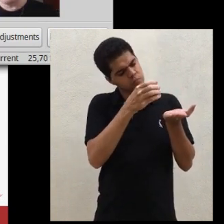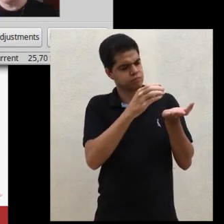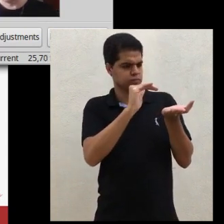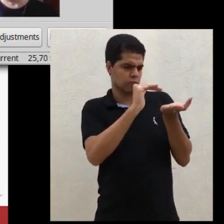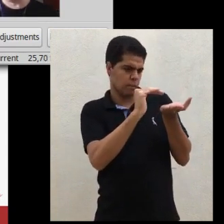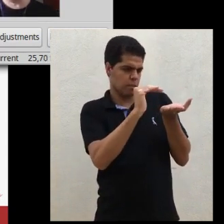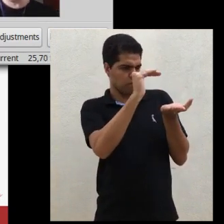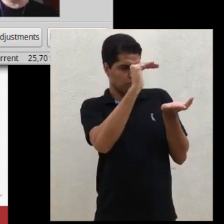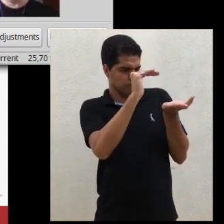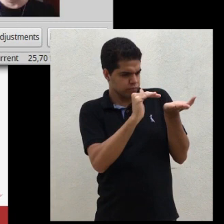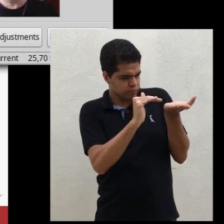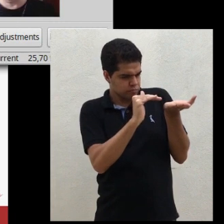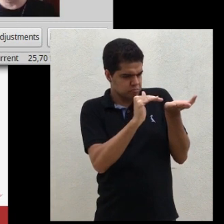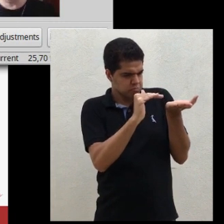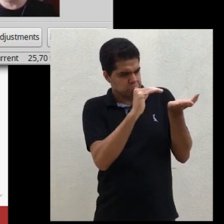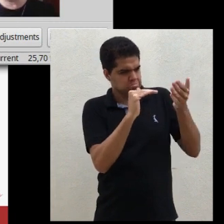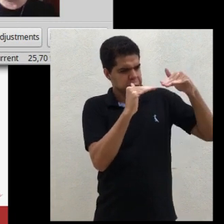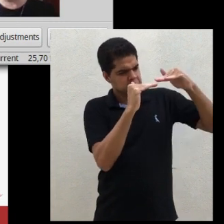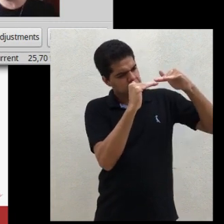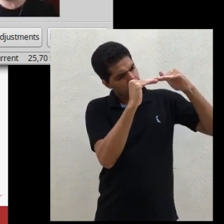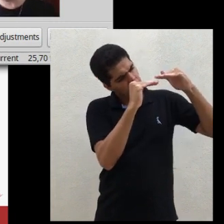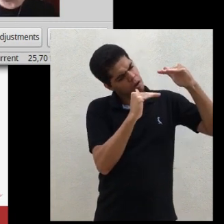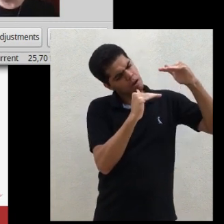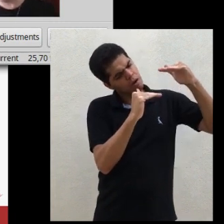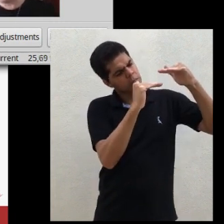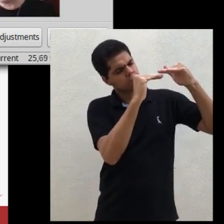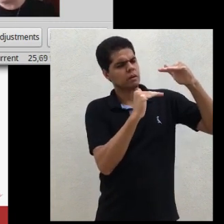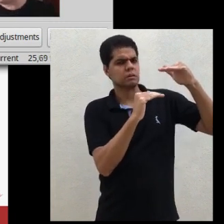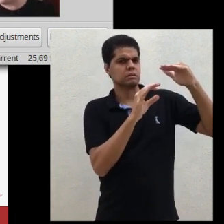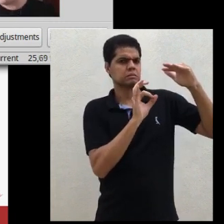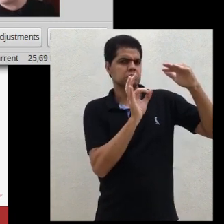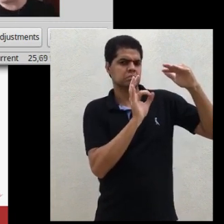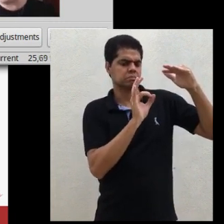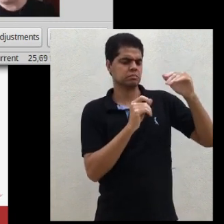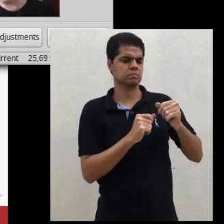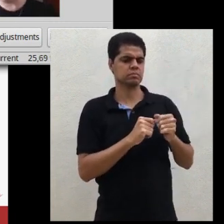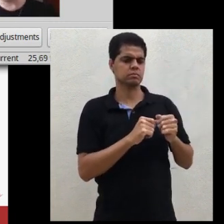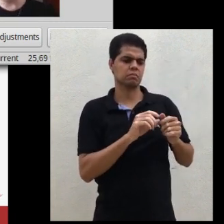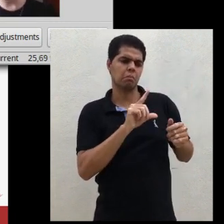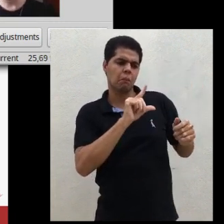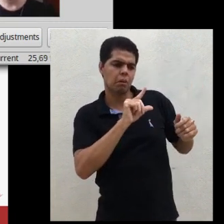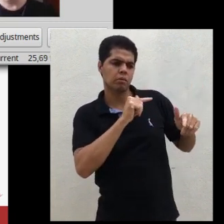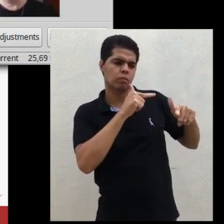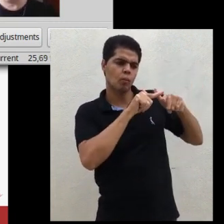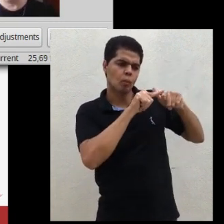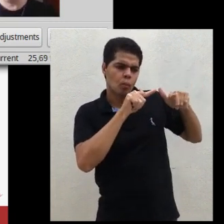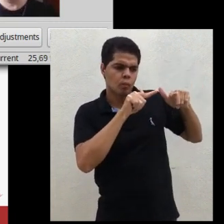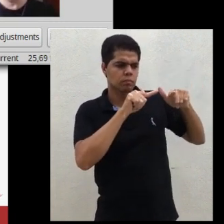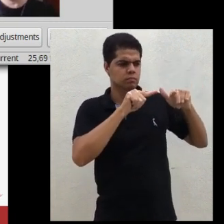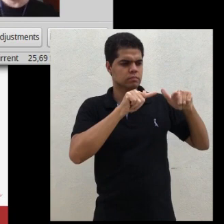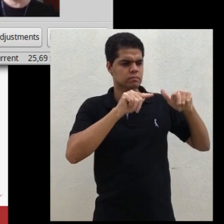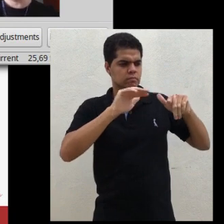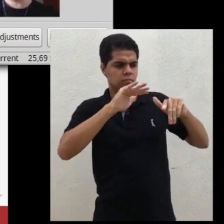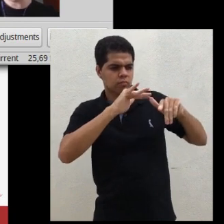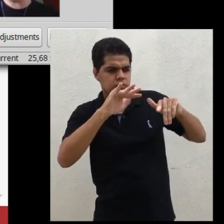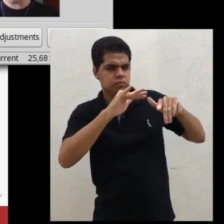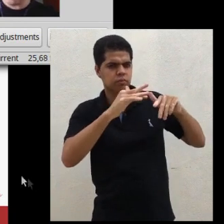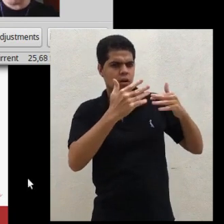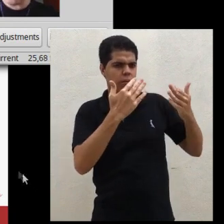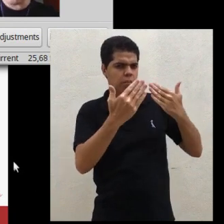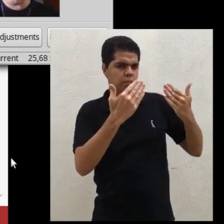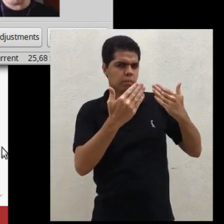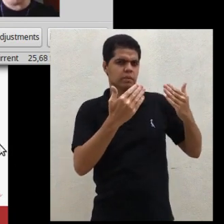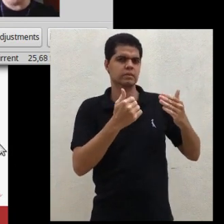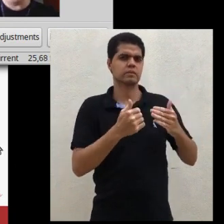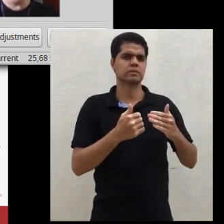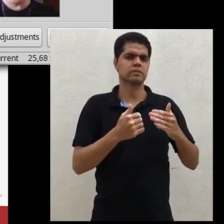vazio. Né? Ele está parcialmente cheio ou então parcialmente vazio. Tá? Então você trabalha com